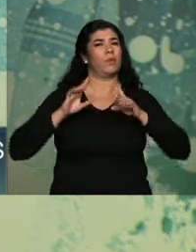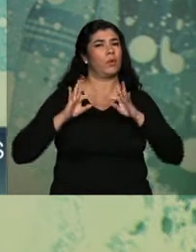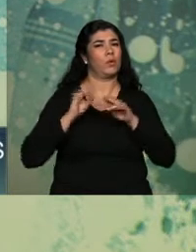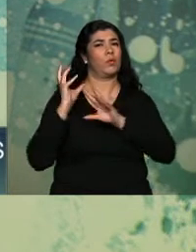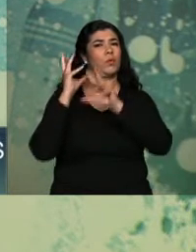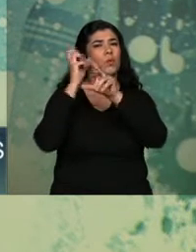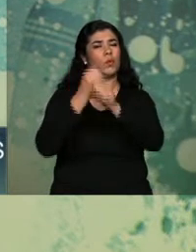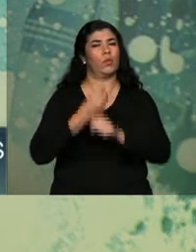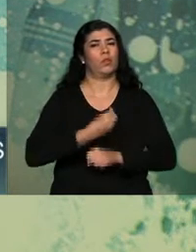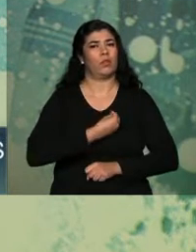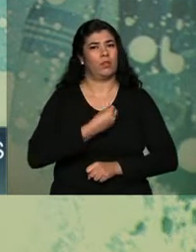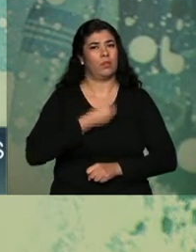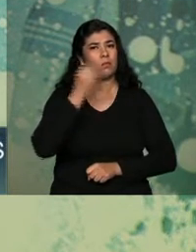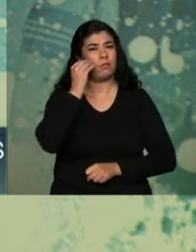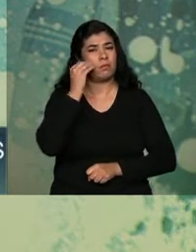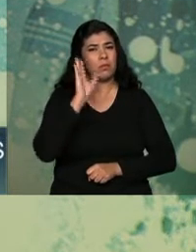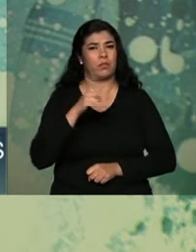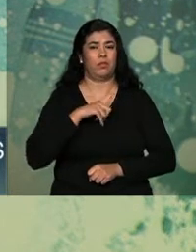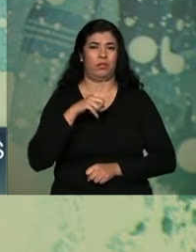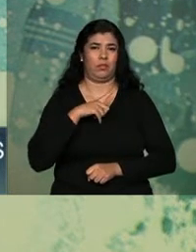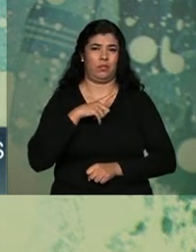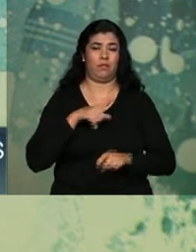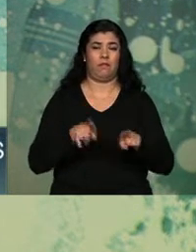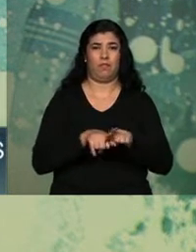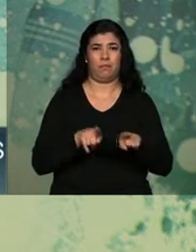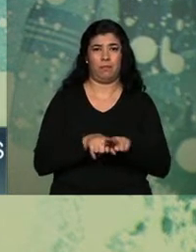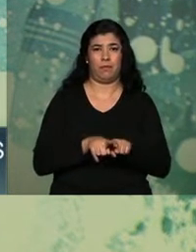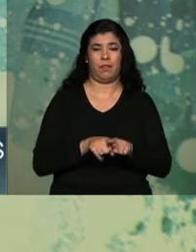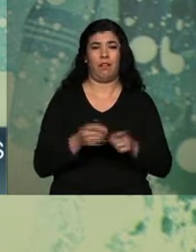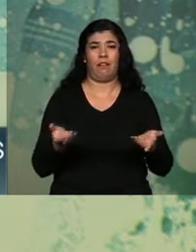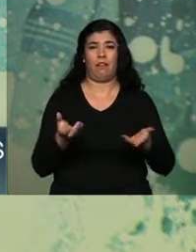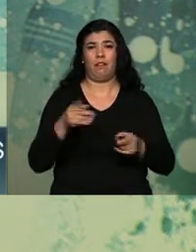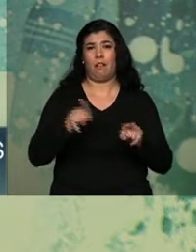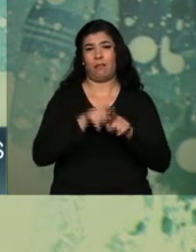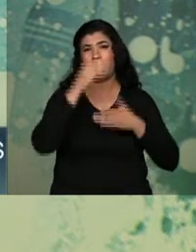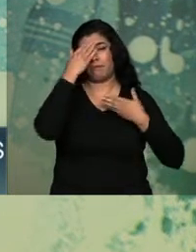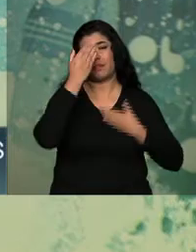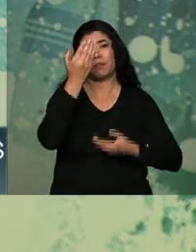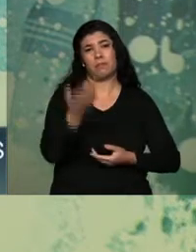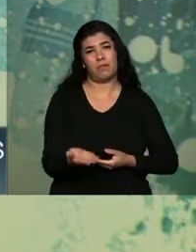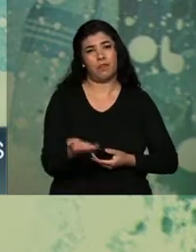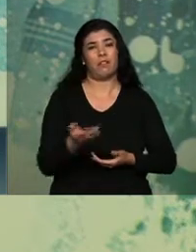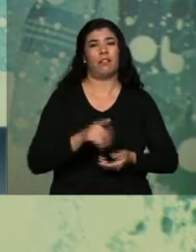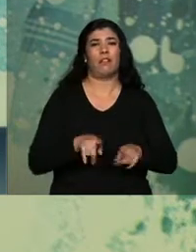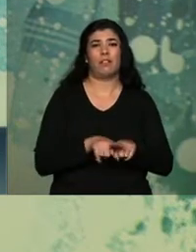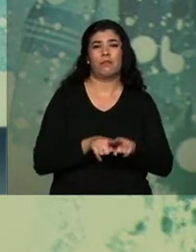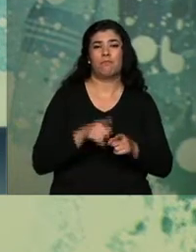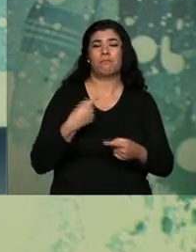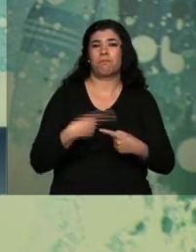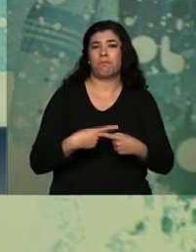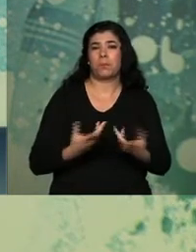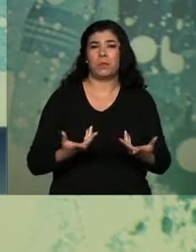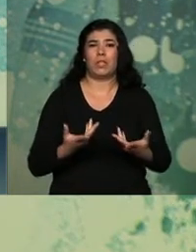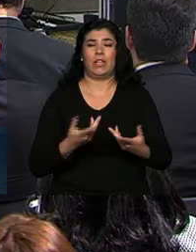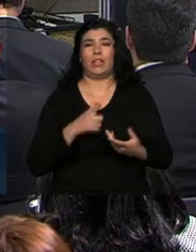de vida que eu vivi. E quero agradecer por isso. Porque